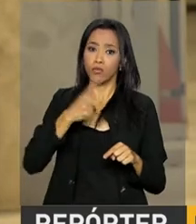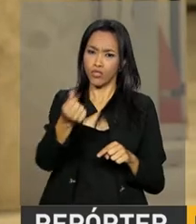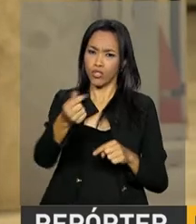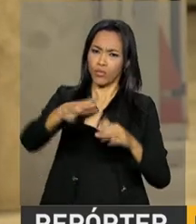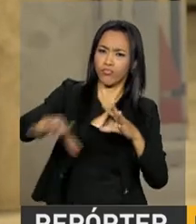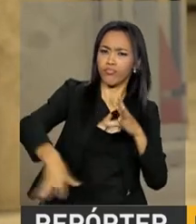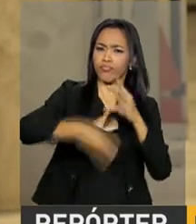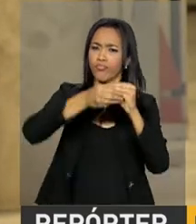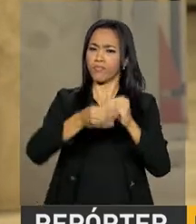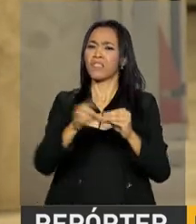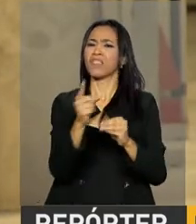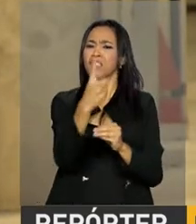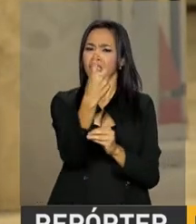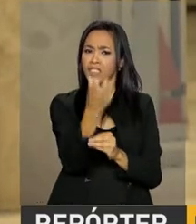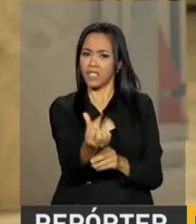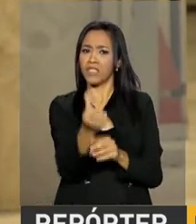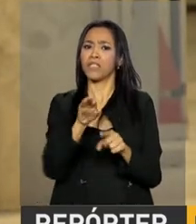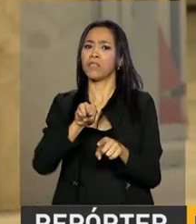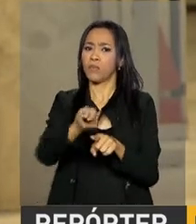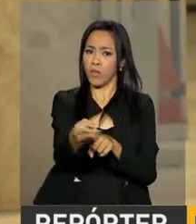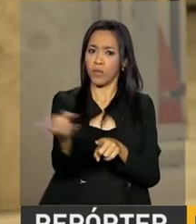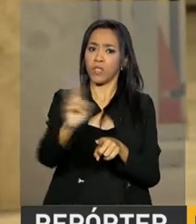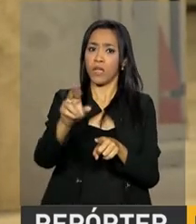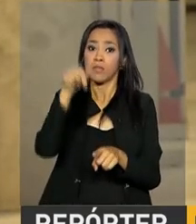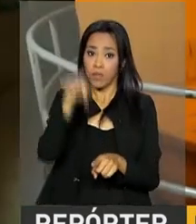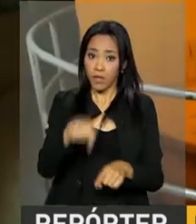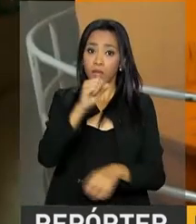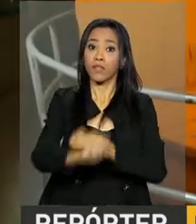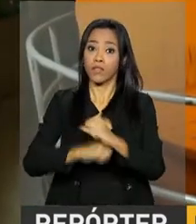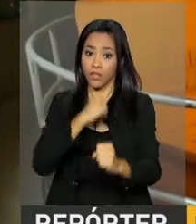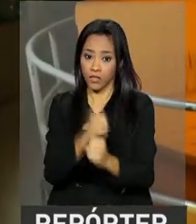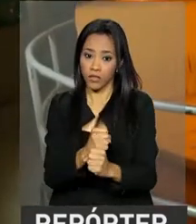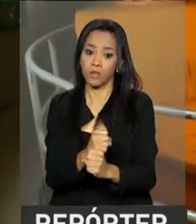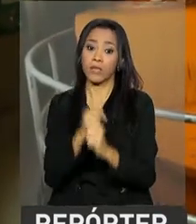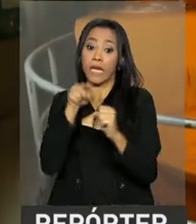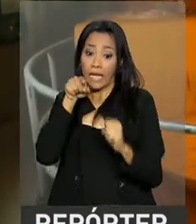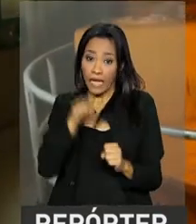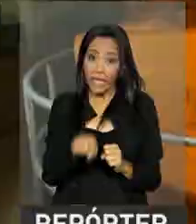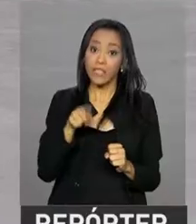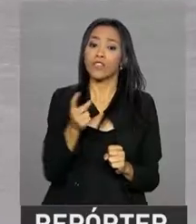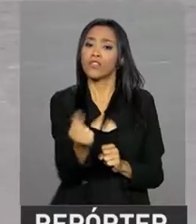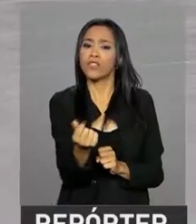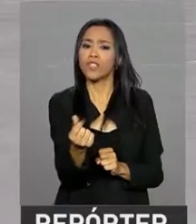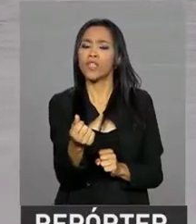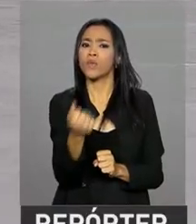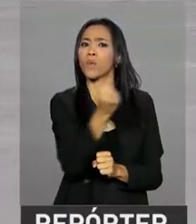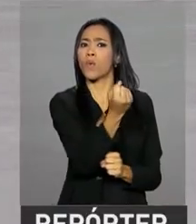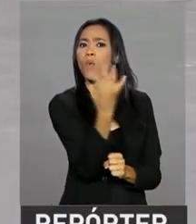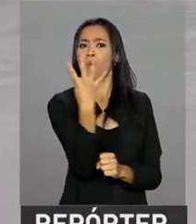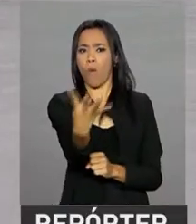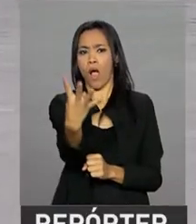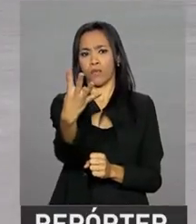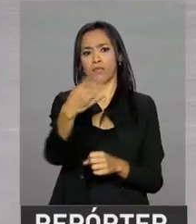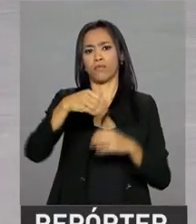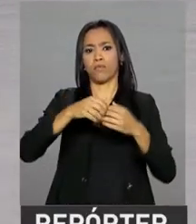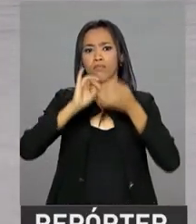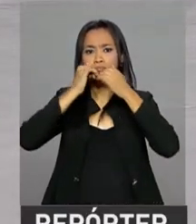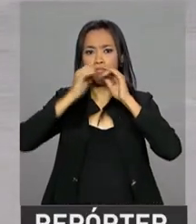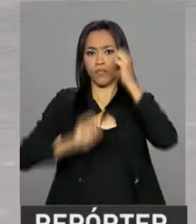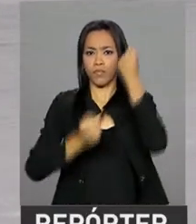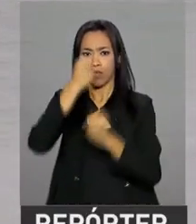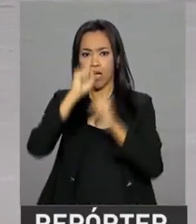pouco mais de 16 milhões de reais para este ano estes recursos virão de quatro hidrelétricas que o governo